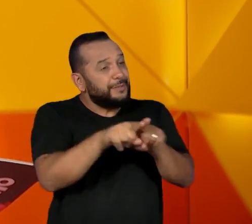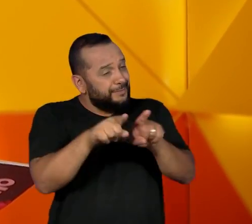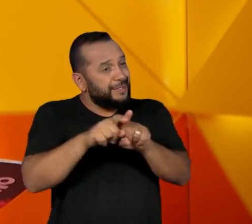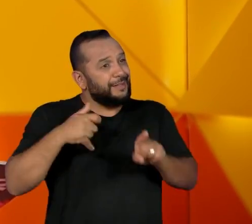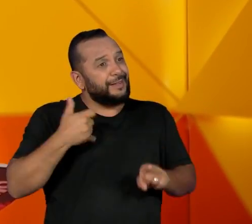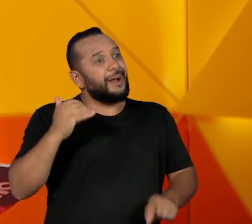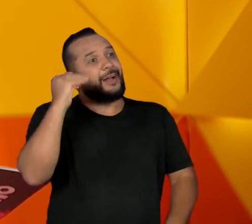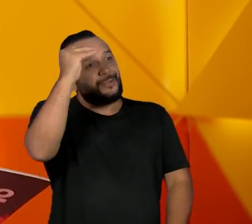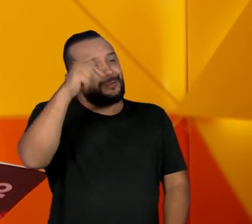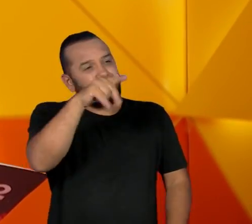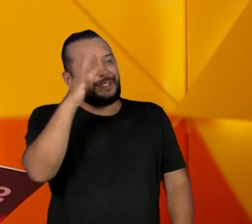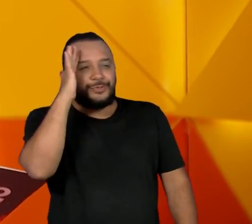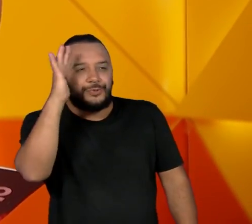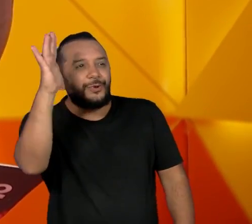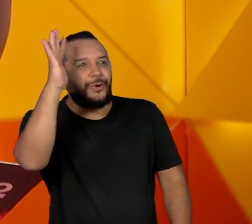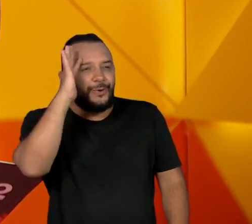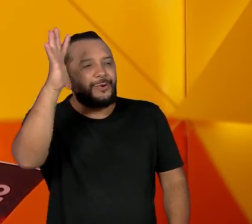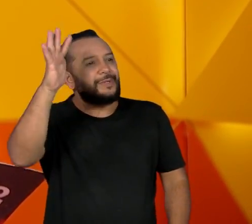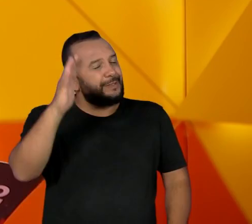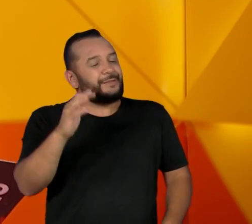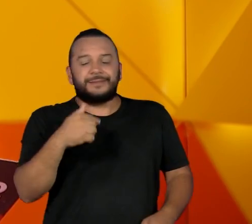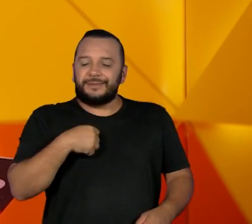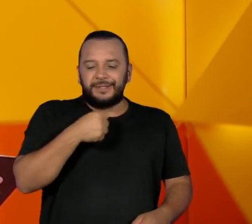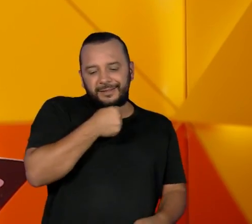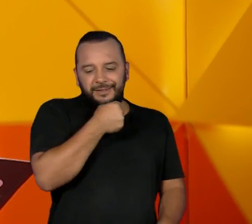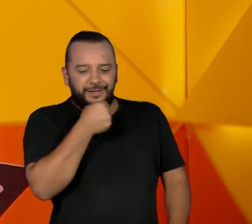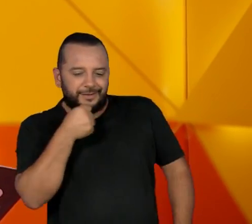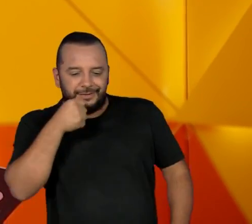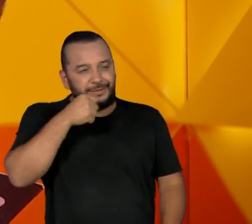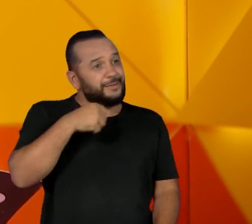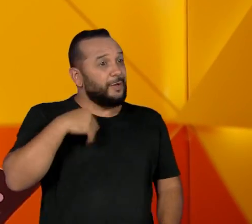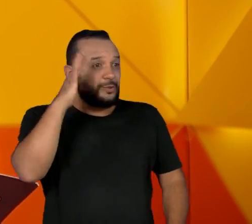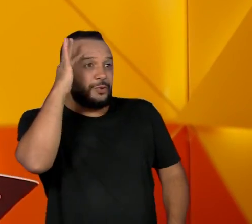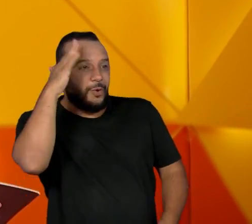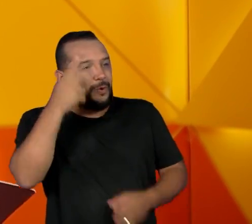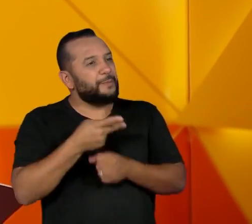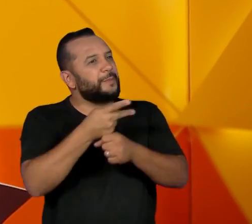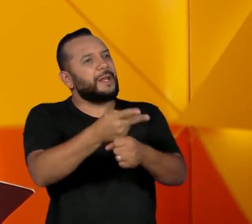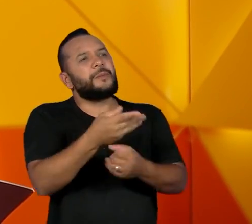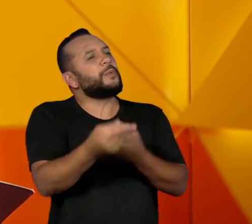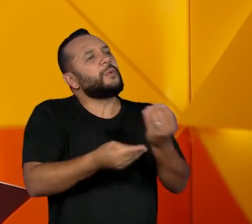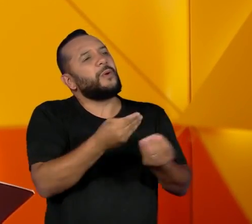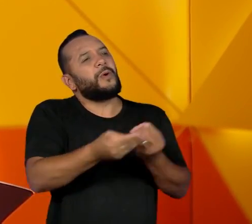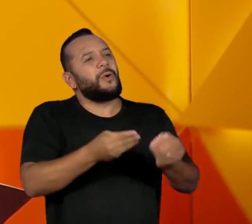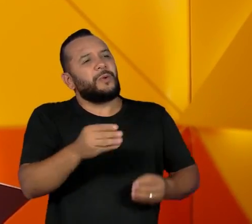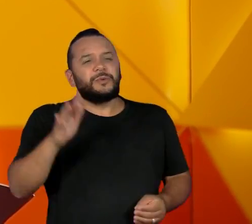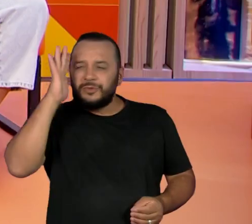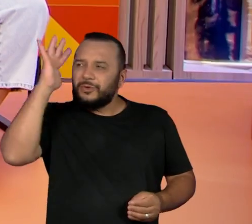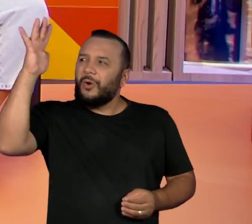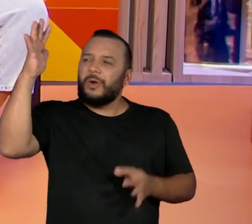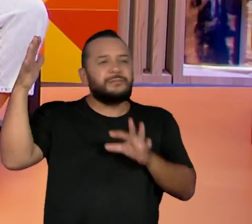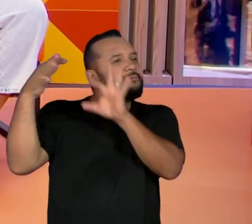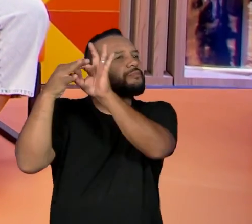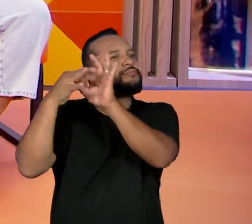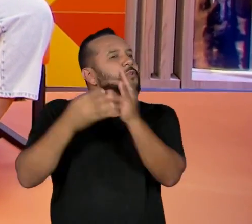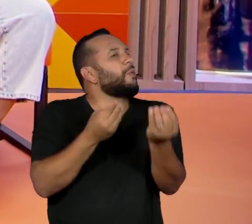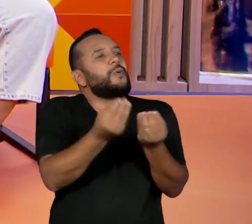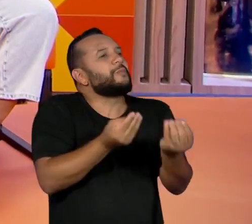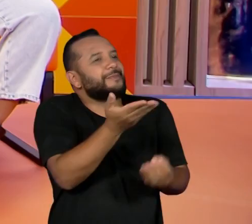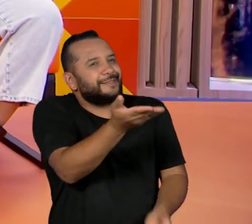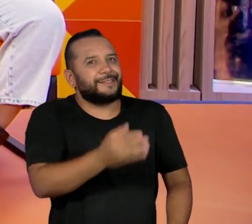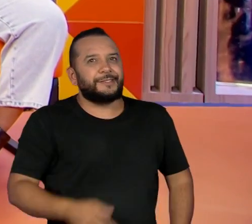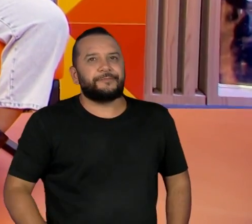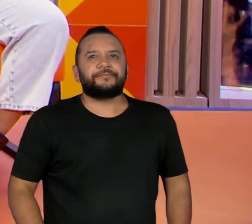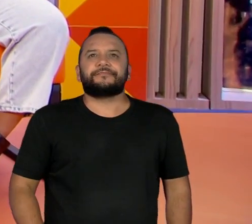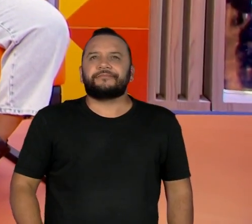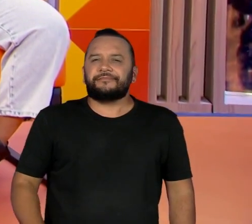sonhando lugares para essa Tássia cantora, prêmios? Como é que é essa relação sua com o sonho?